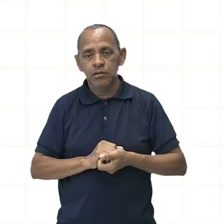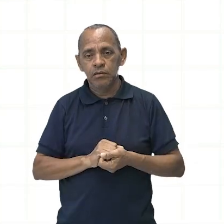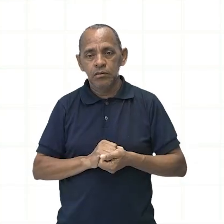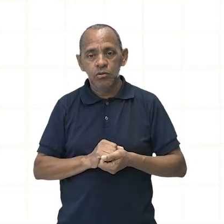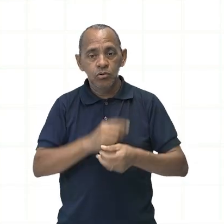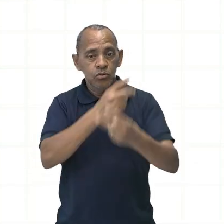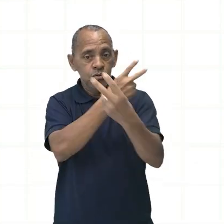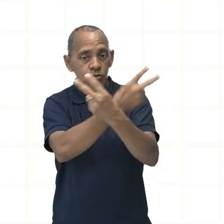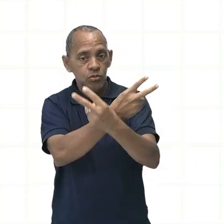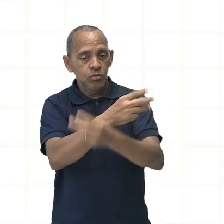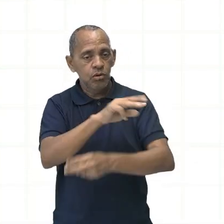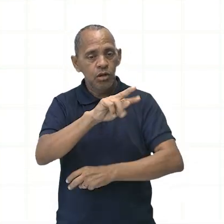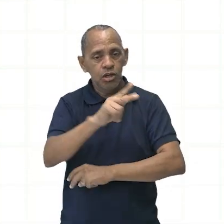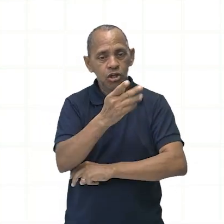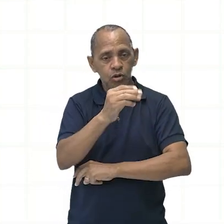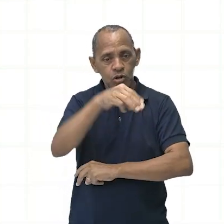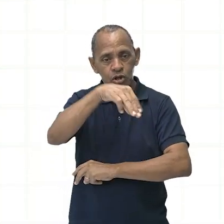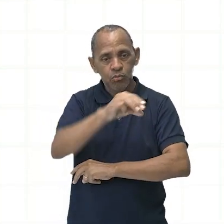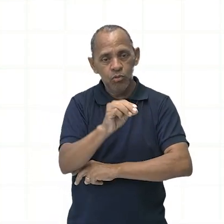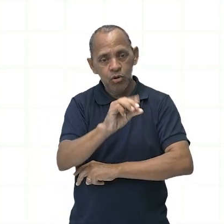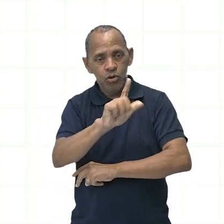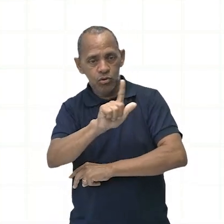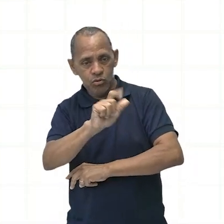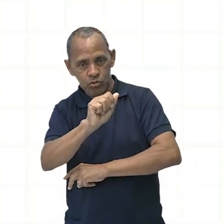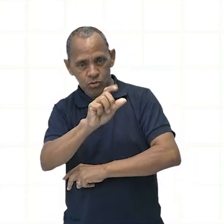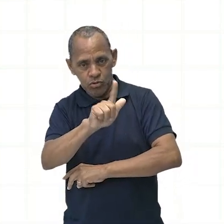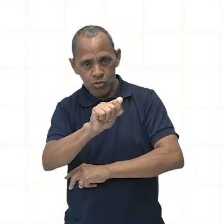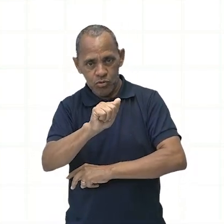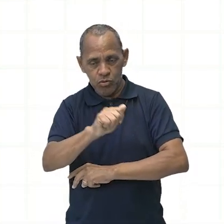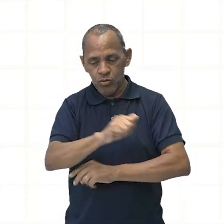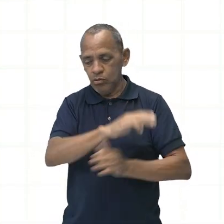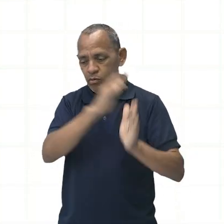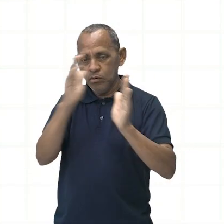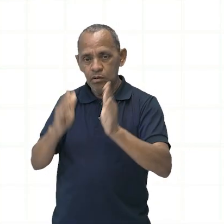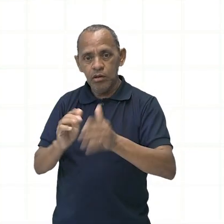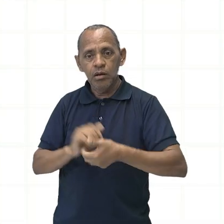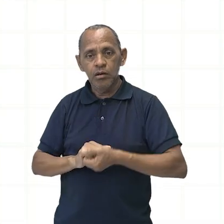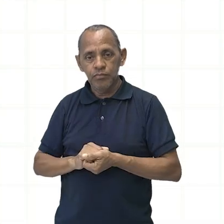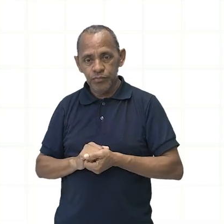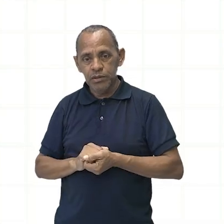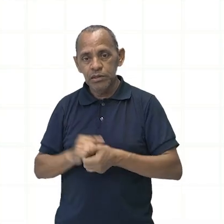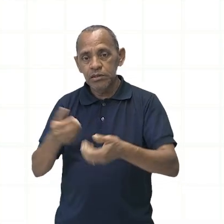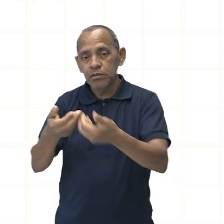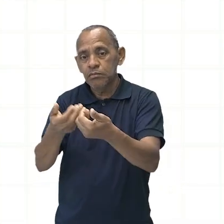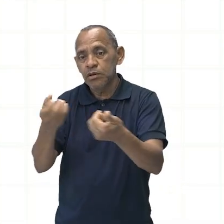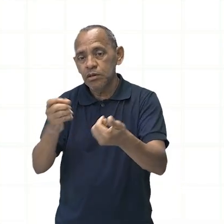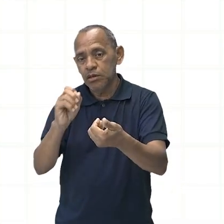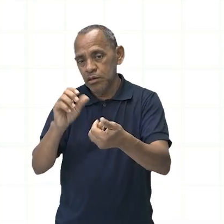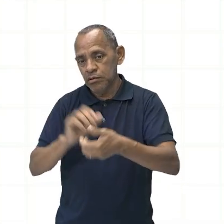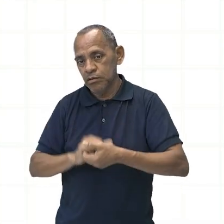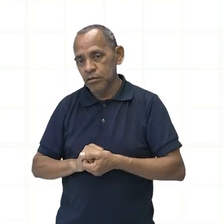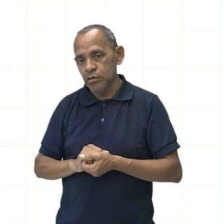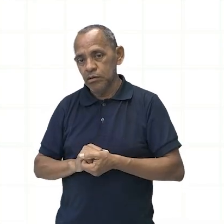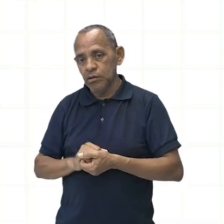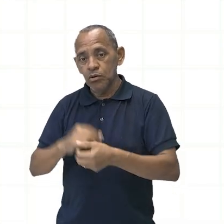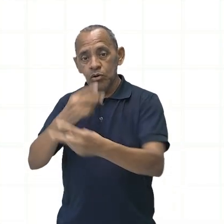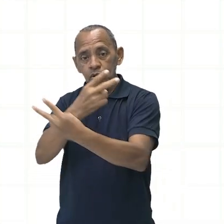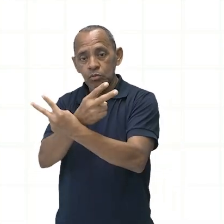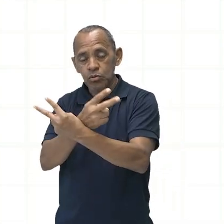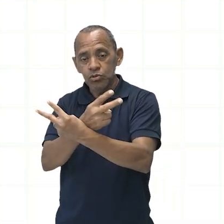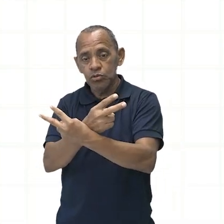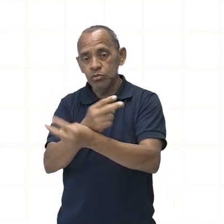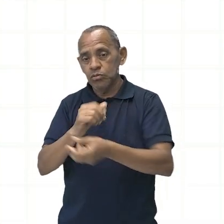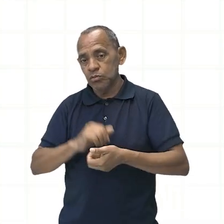os cromossomos homólogos, na metáfase 1. Já na metáfase 2, o que nós vamos ter aqui são os